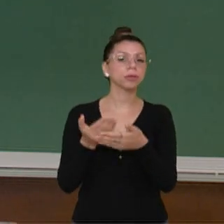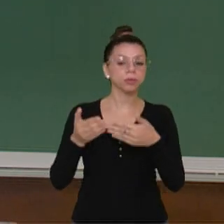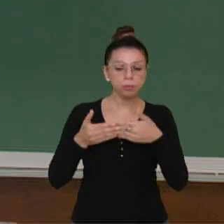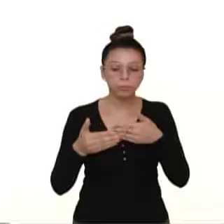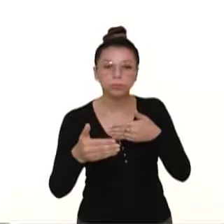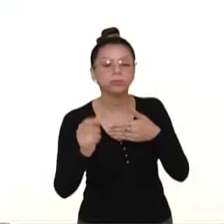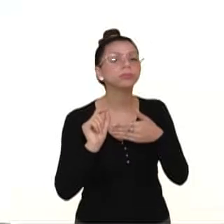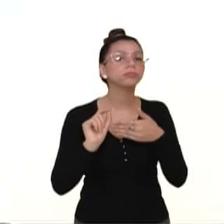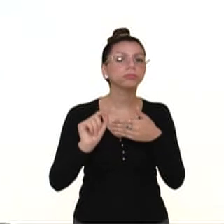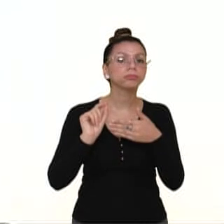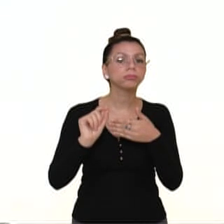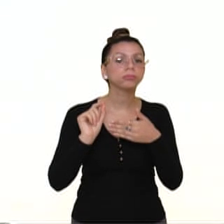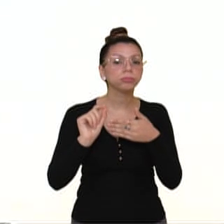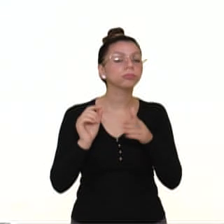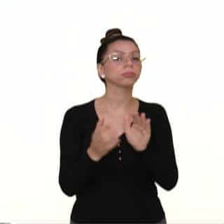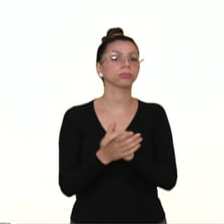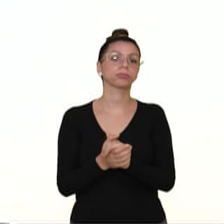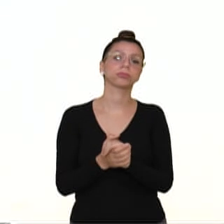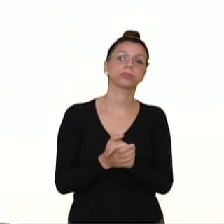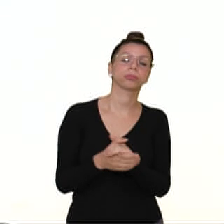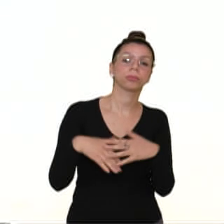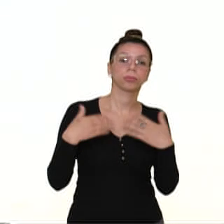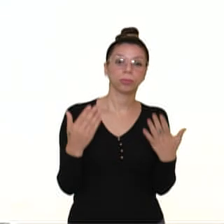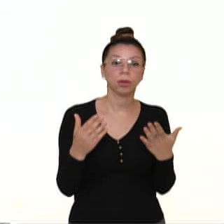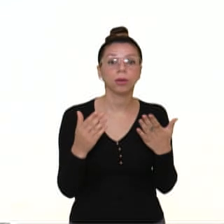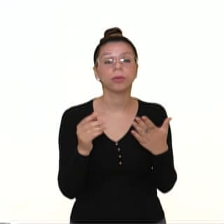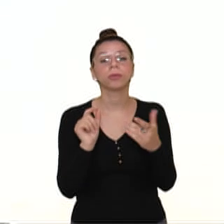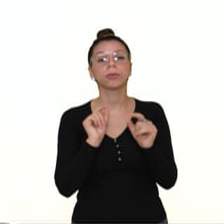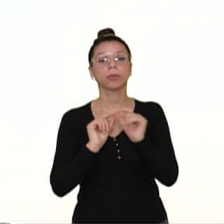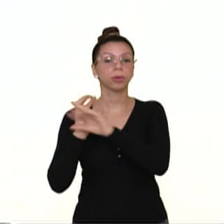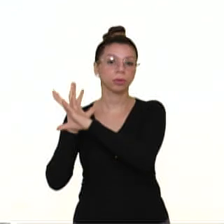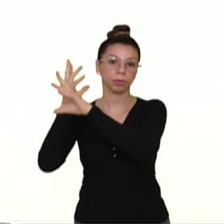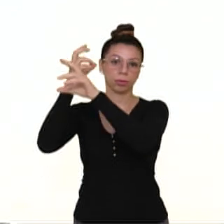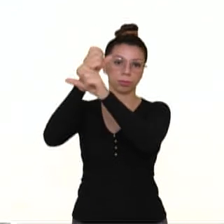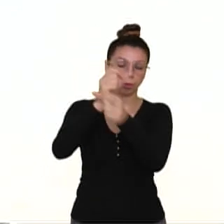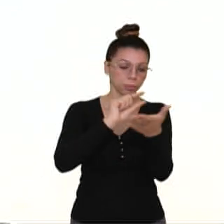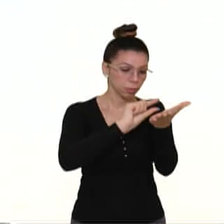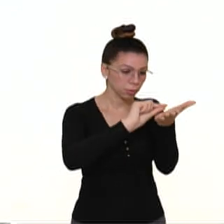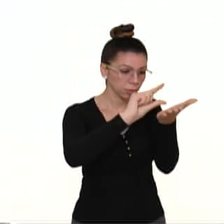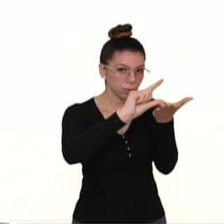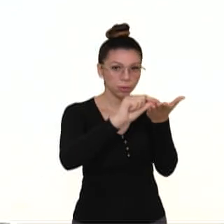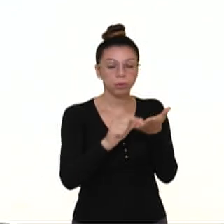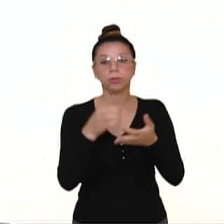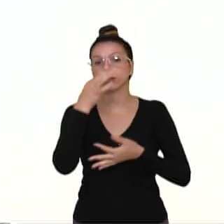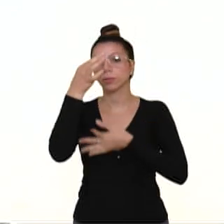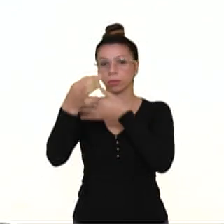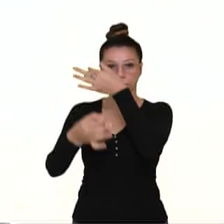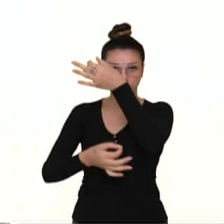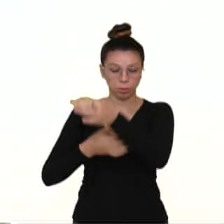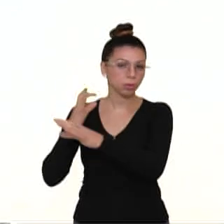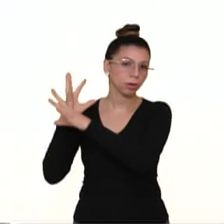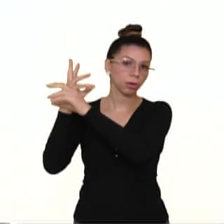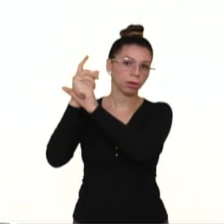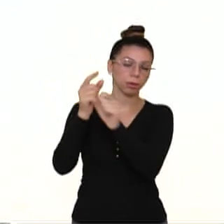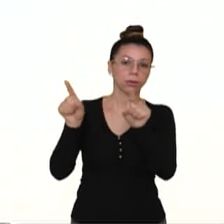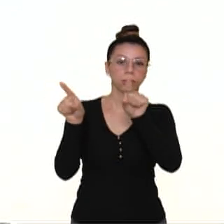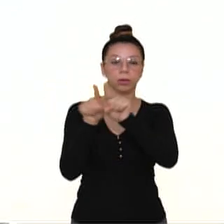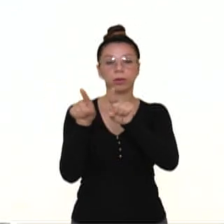aula mesmo? Nós retomamos um artigo de opinião, que mais? Relembramos as